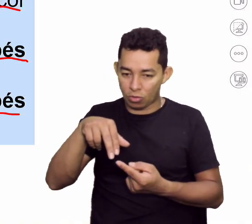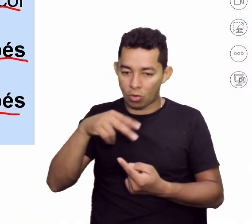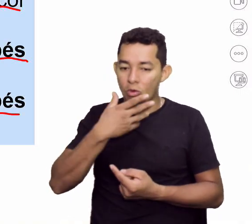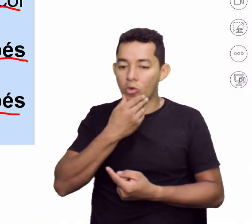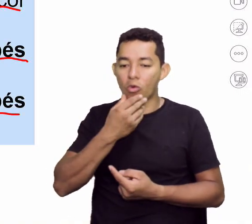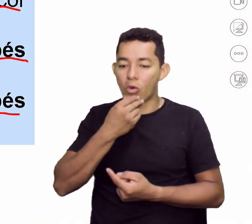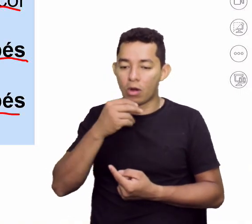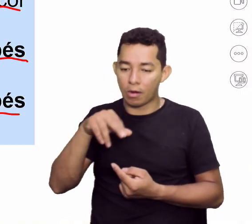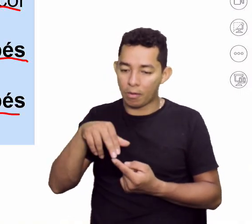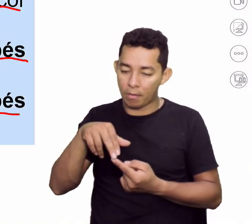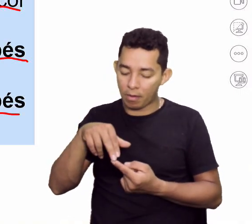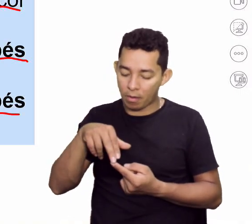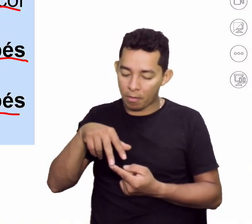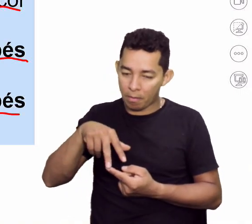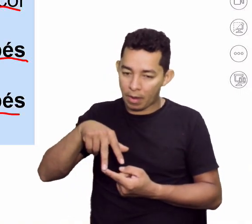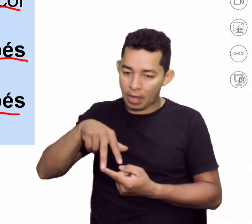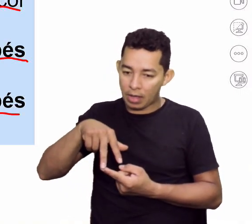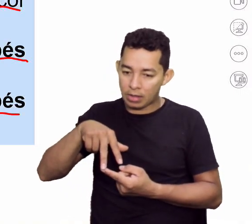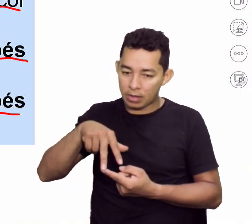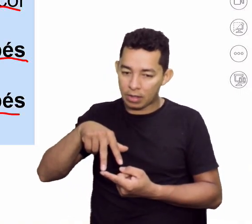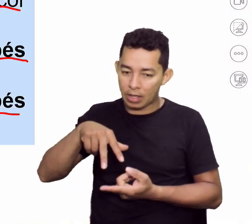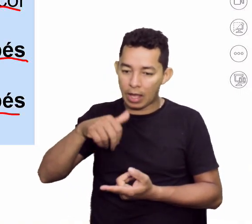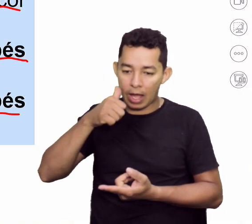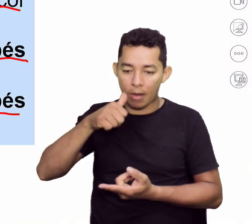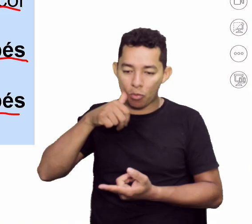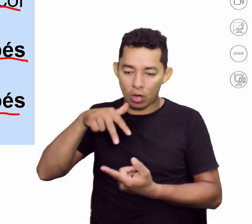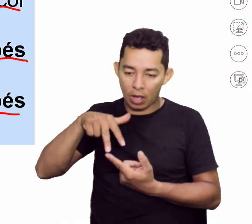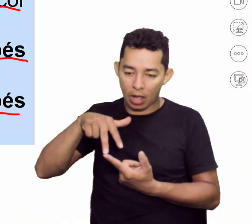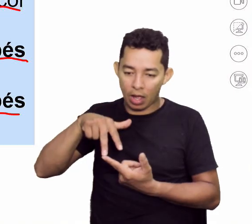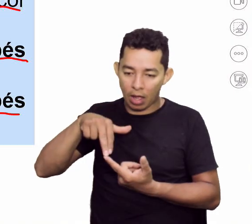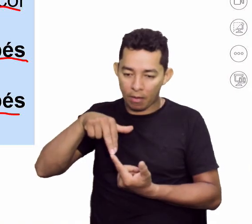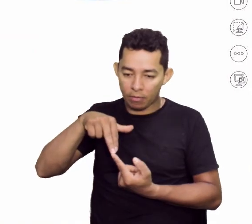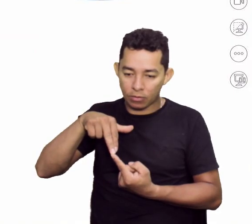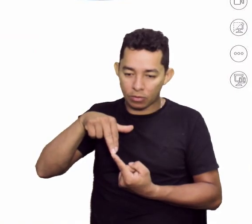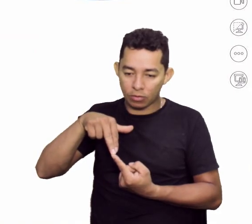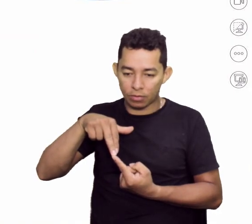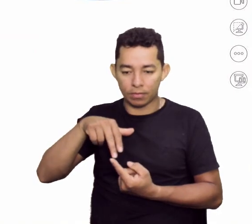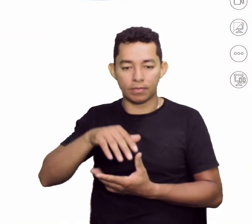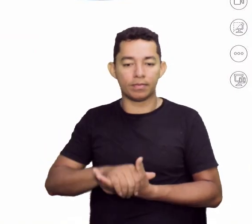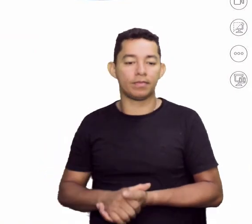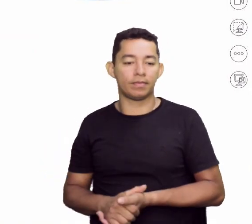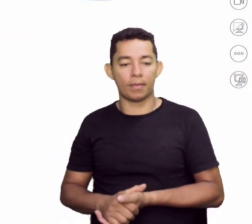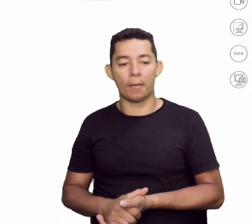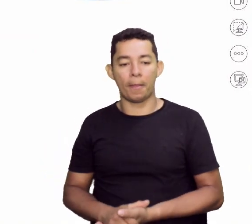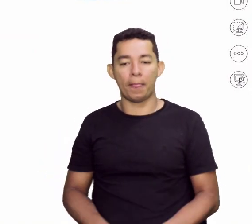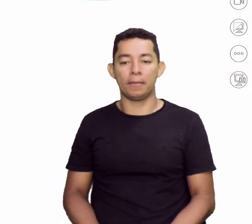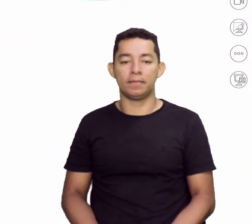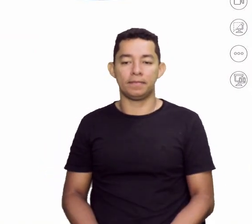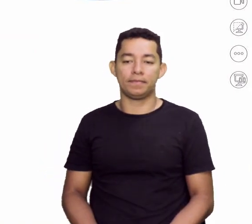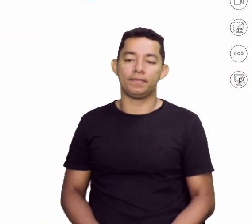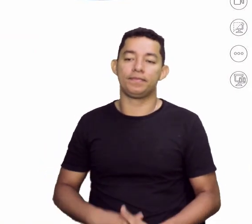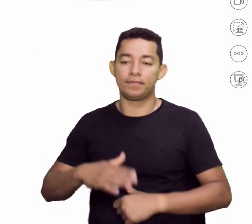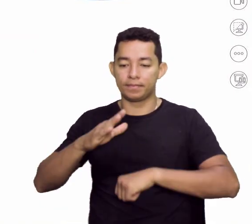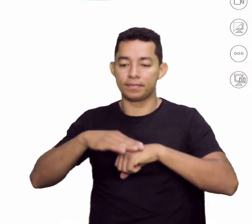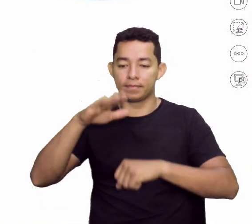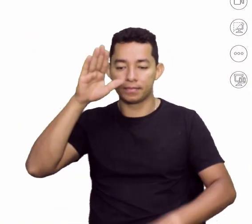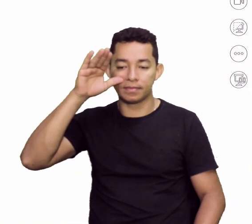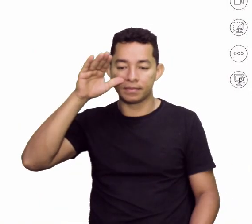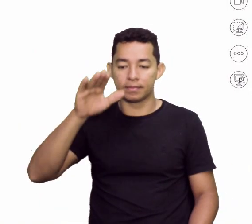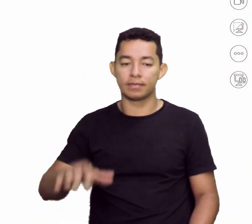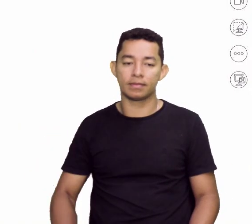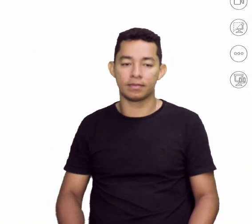aí as leis, as regras? O negócio era barra pesada, tá bom? Mais uma curiosidade aqui.